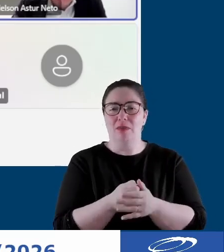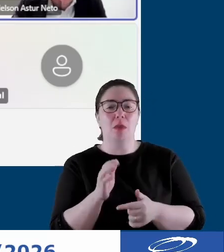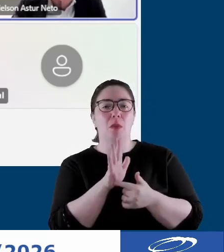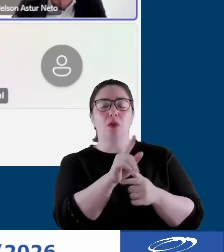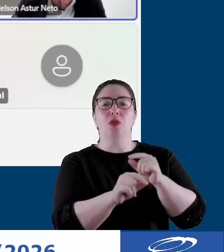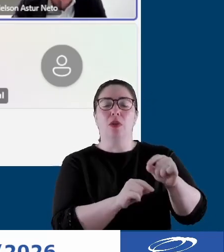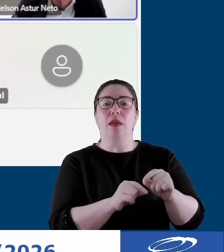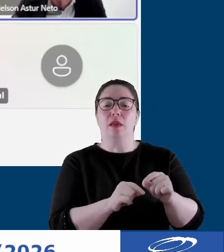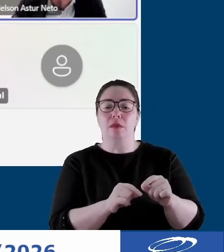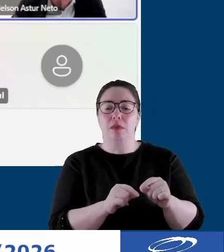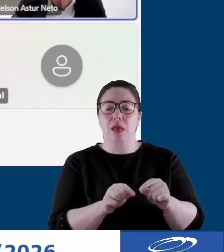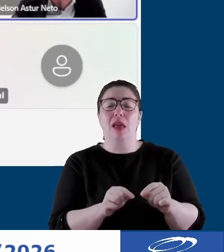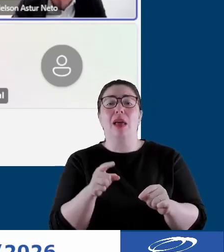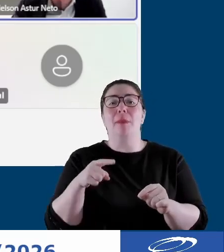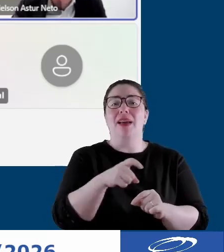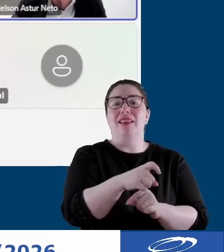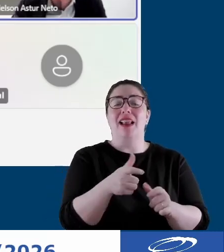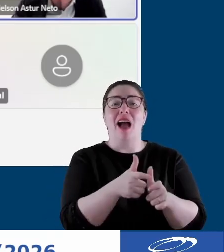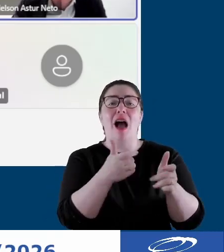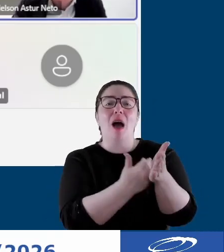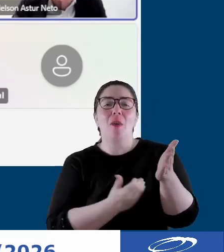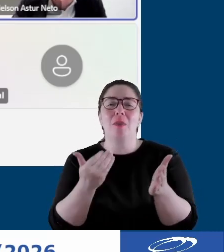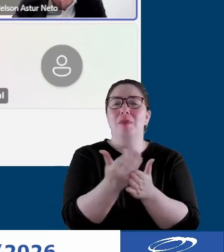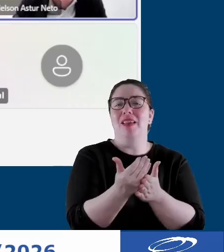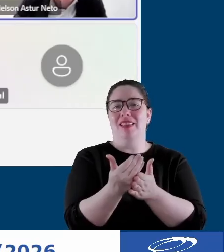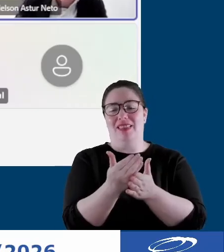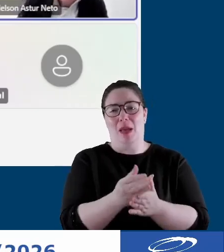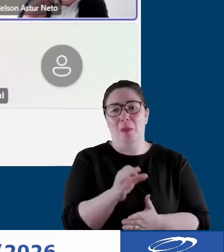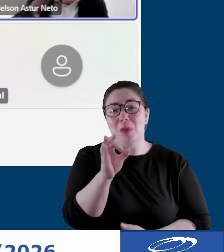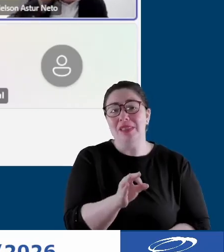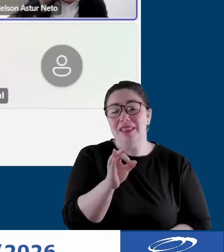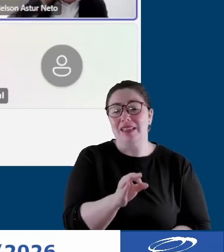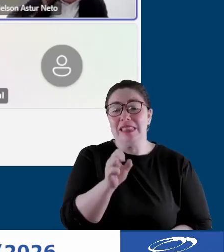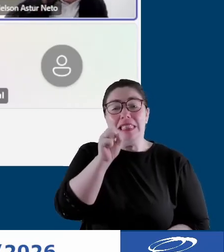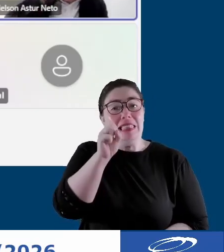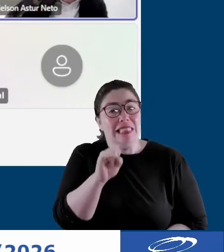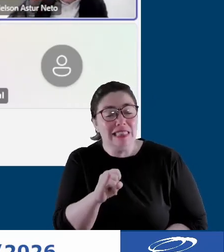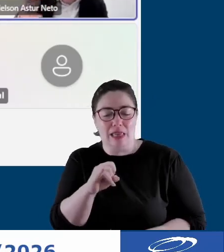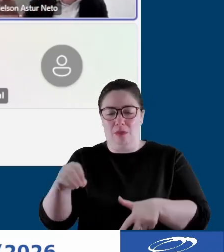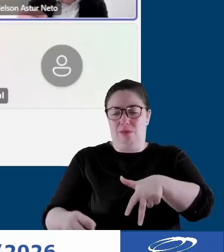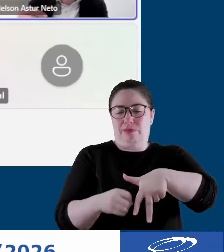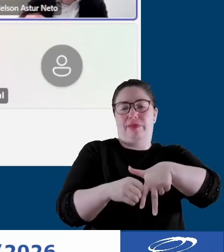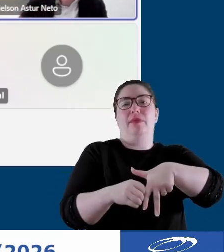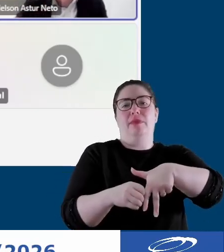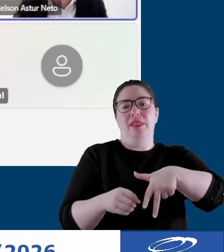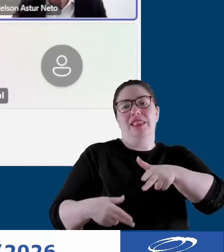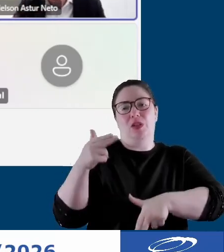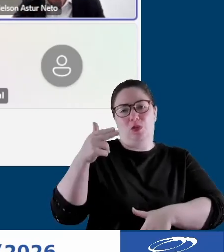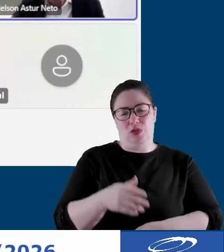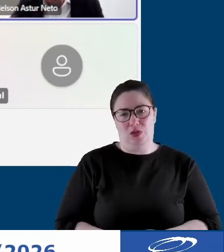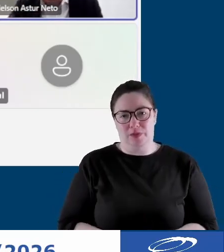cenário ortopédico, principalmente nas cirurgias com implante. A gente chama as infecções